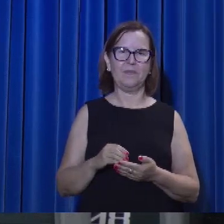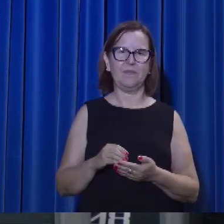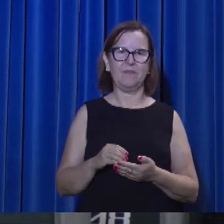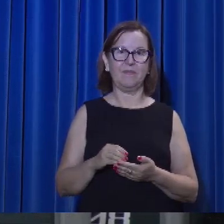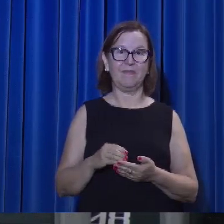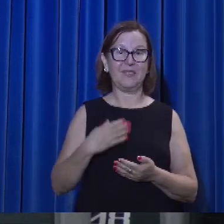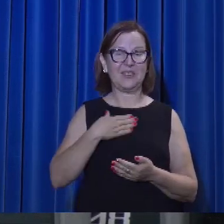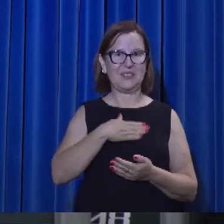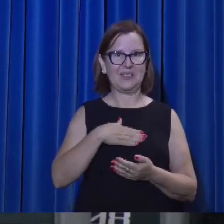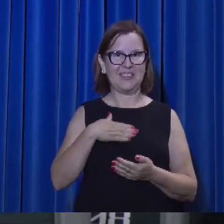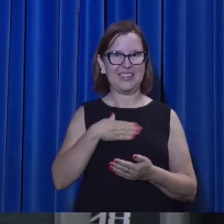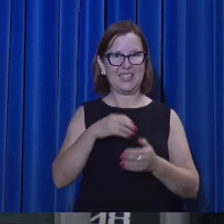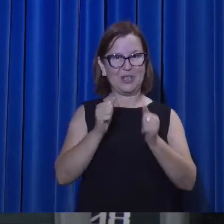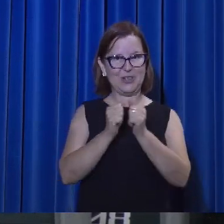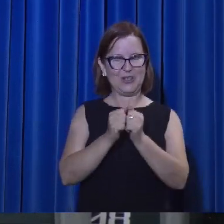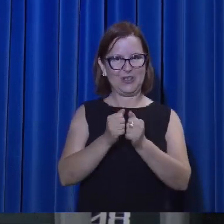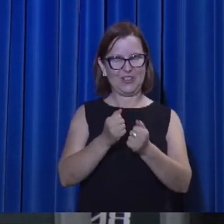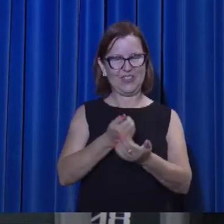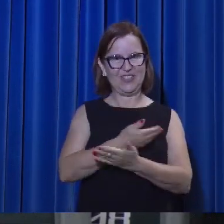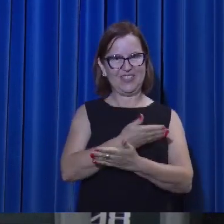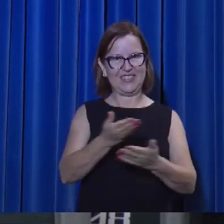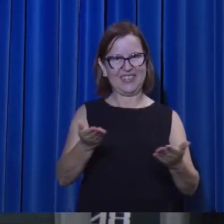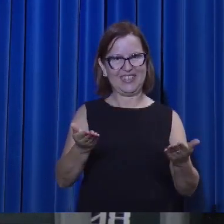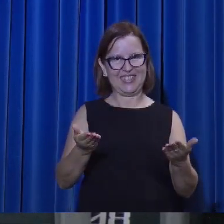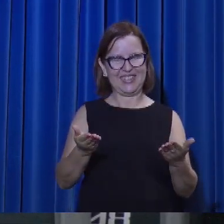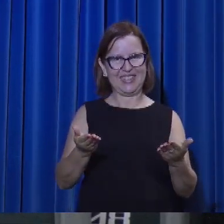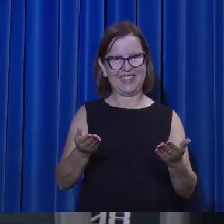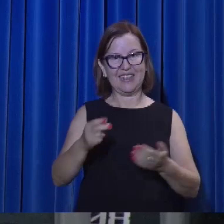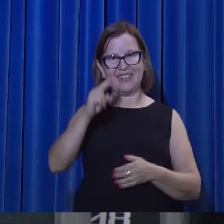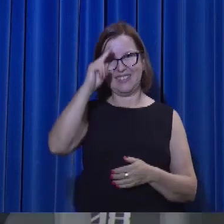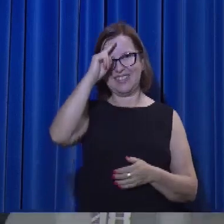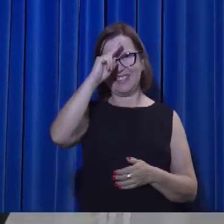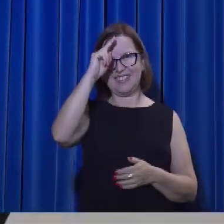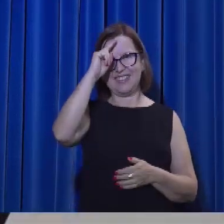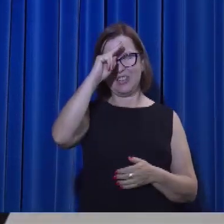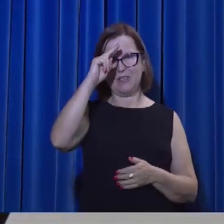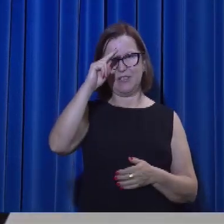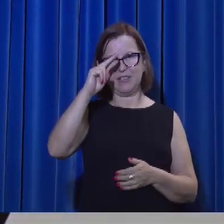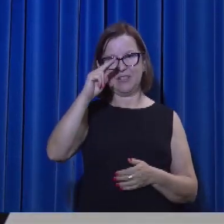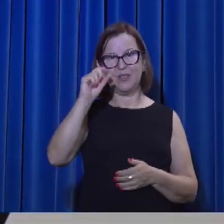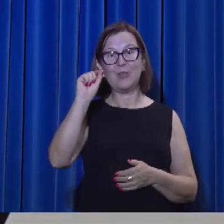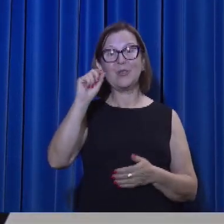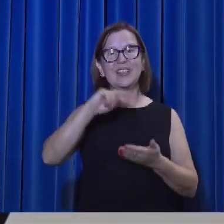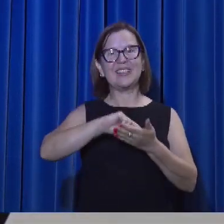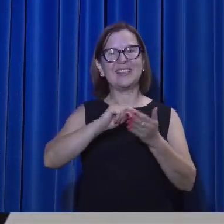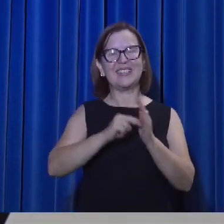eu gostaria de, junto com os irmãos, rememorar o que é o Natal.